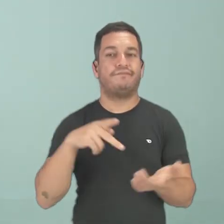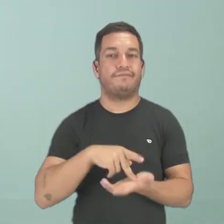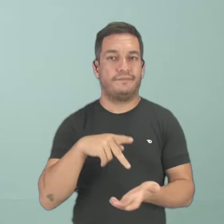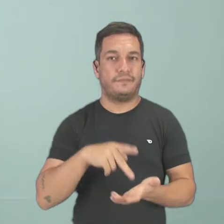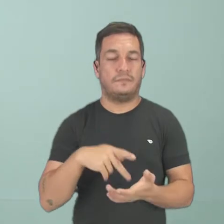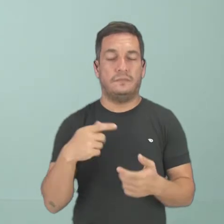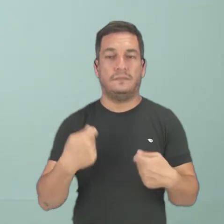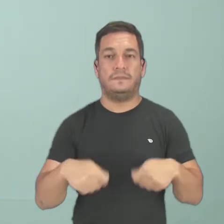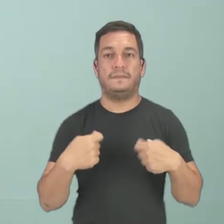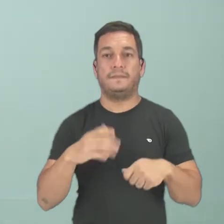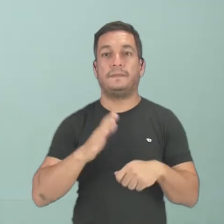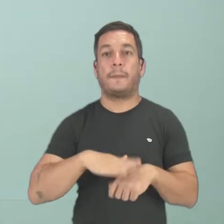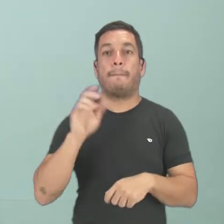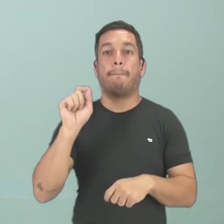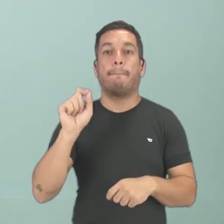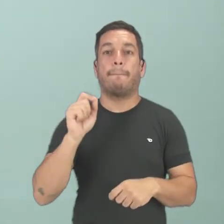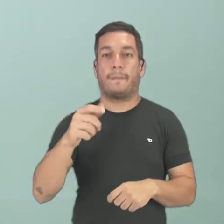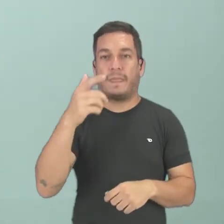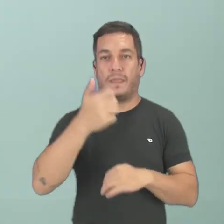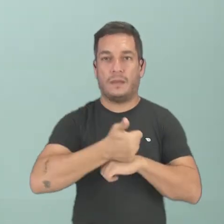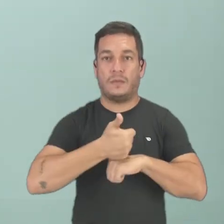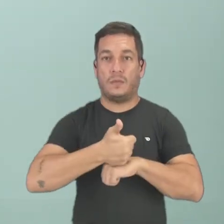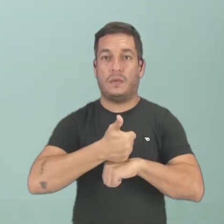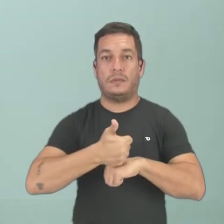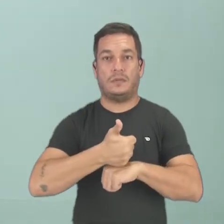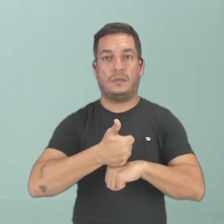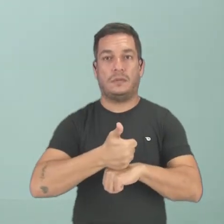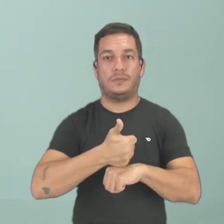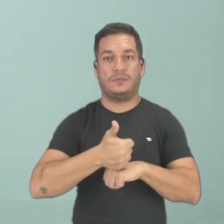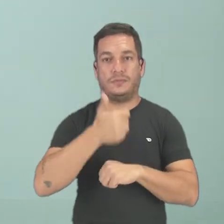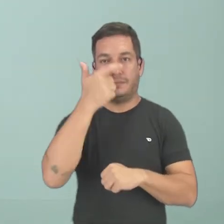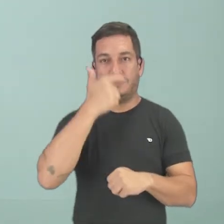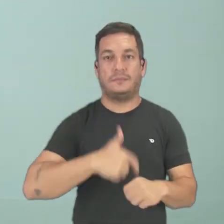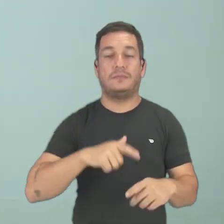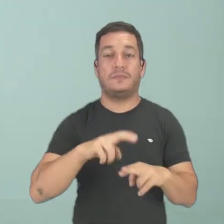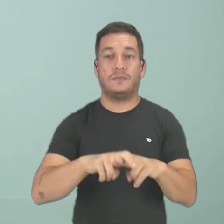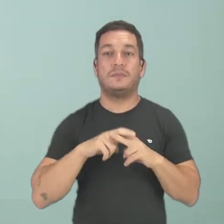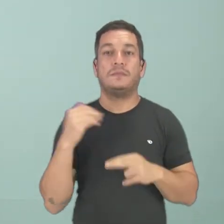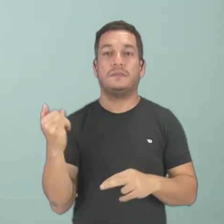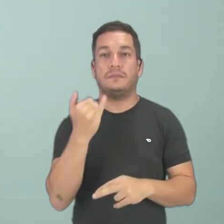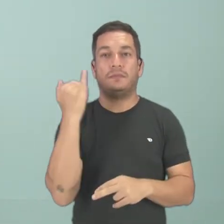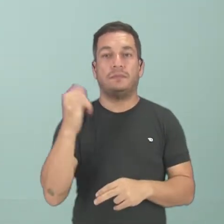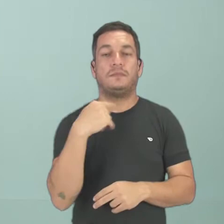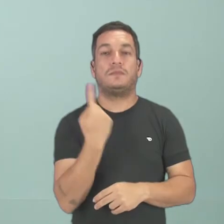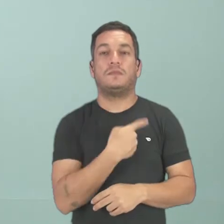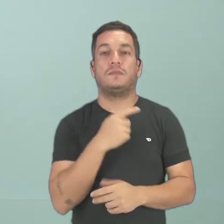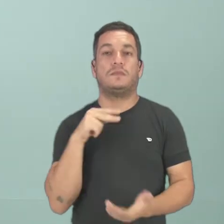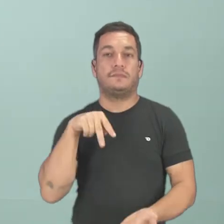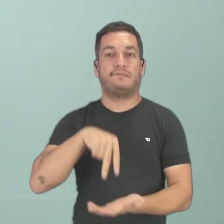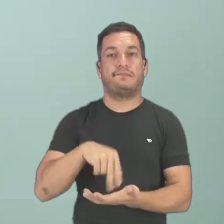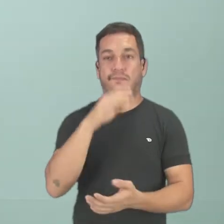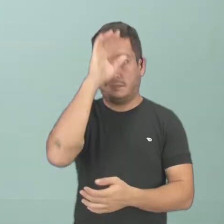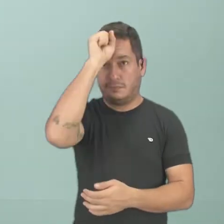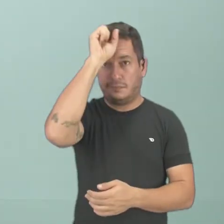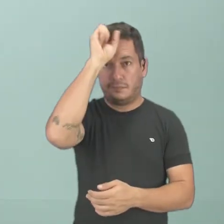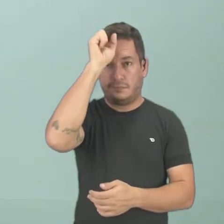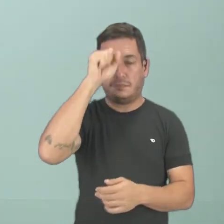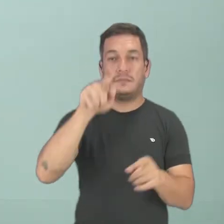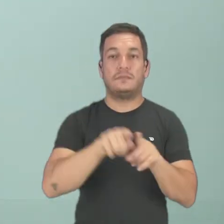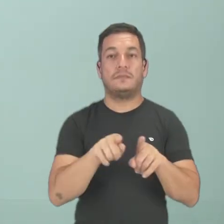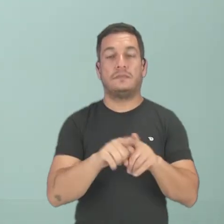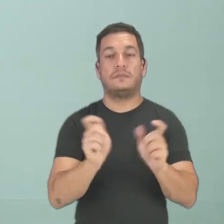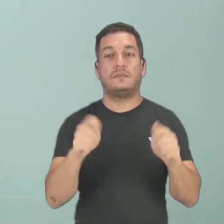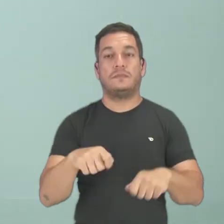ainda mais de mão de obra qualificada. Por isso que é tão importante estarmos aqui hoje aprendendo para que nós podemos